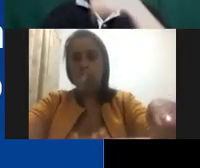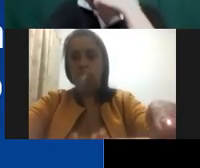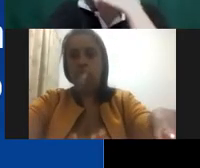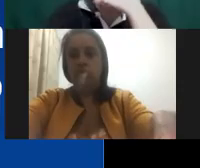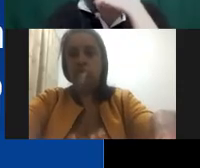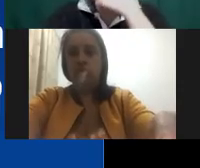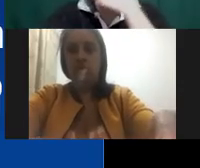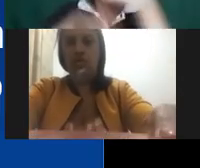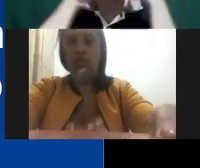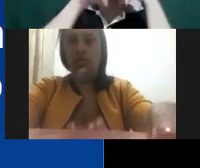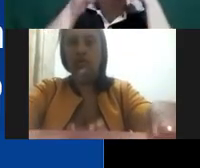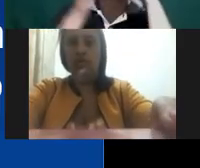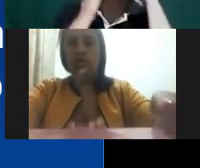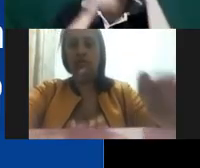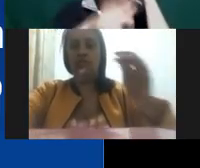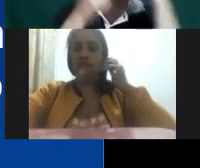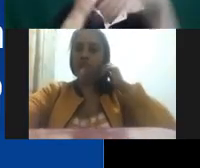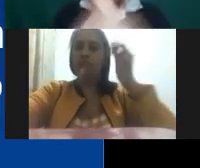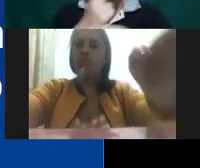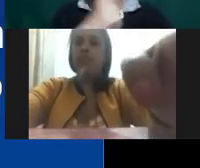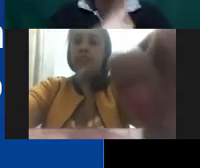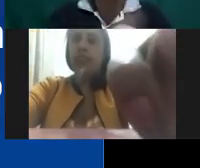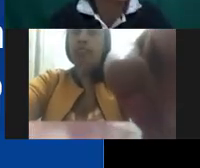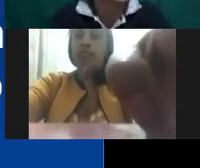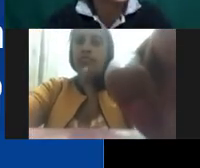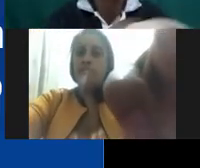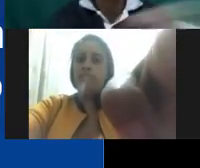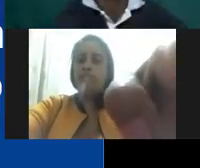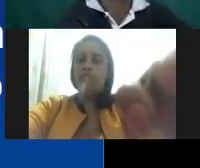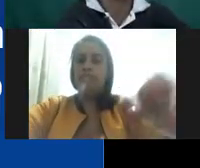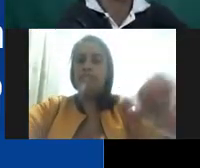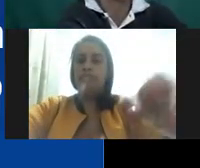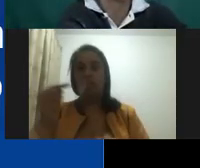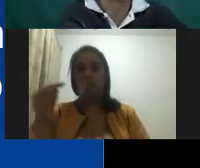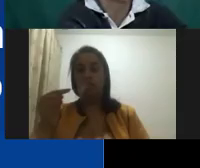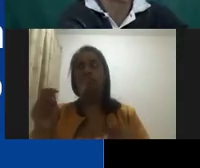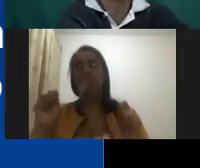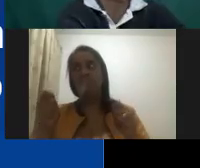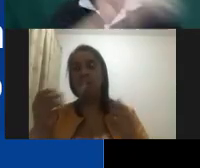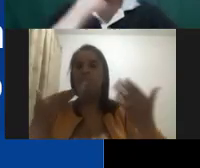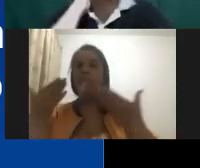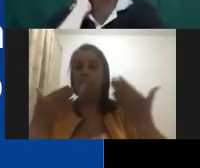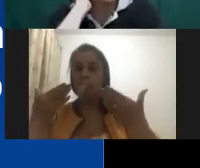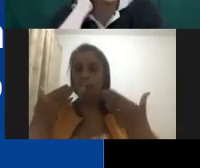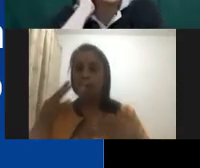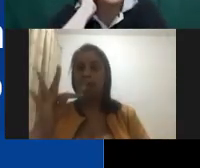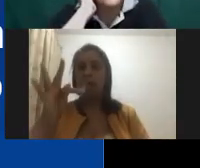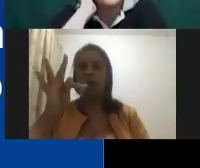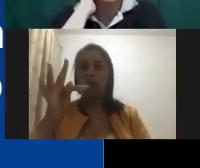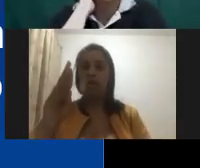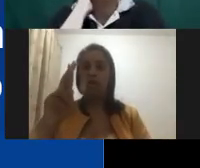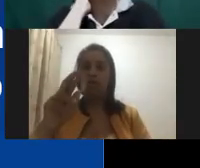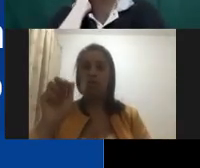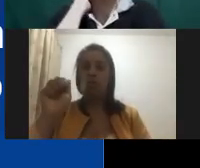Então, ele pode ser comparado ao transverso. O transverso do abdômen, ele tem aquele sentido também transversal,